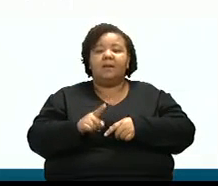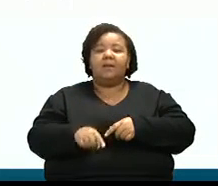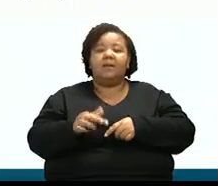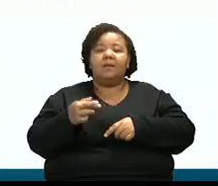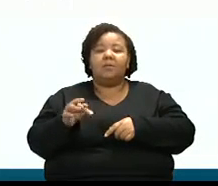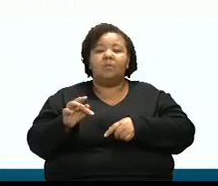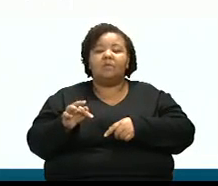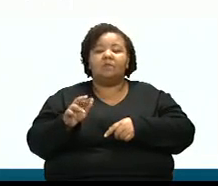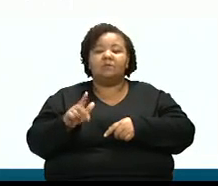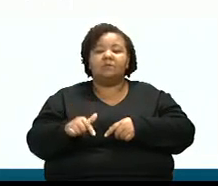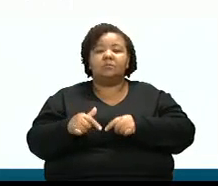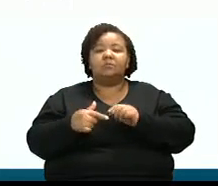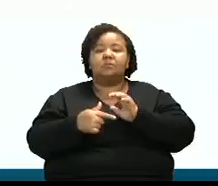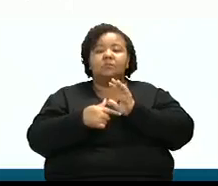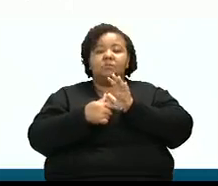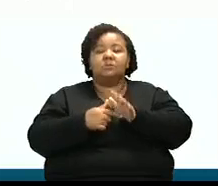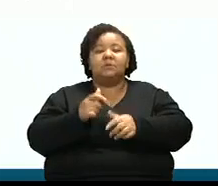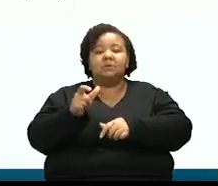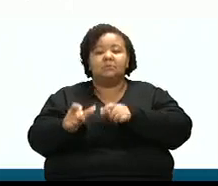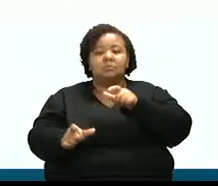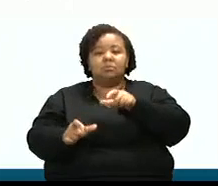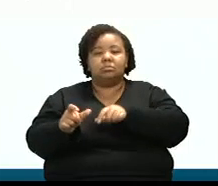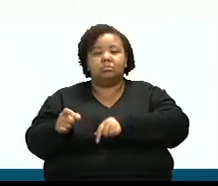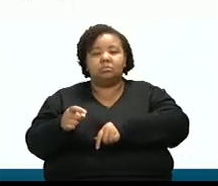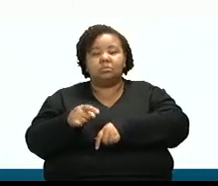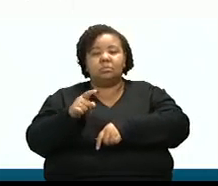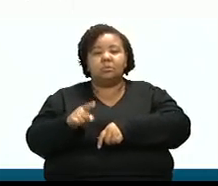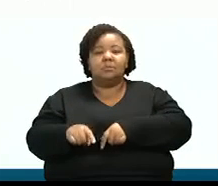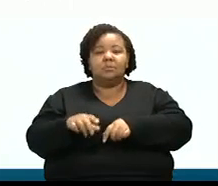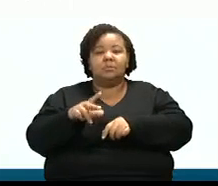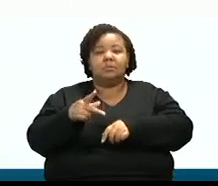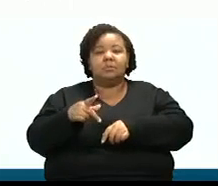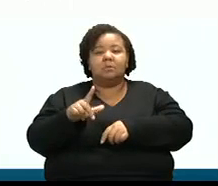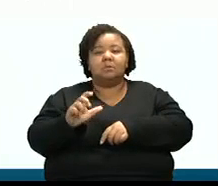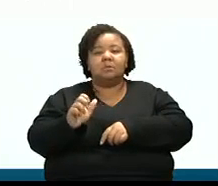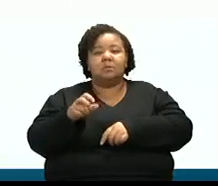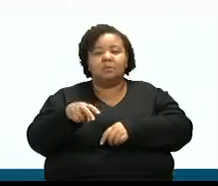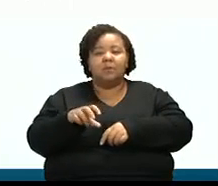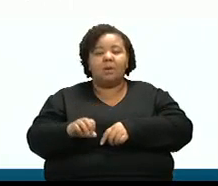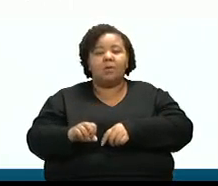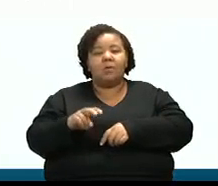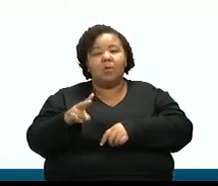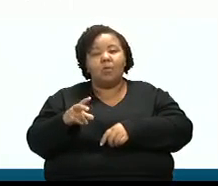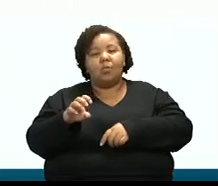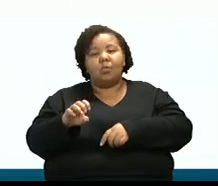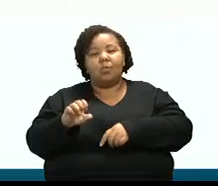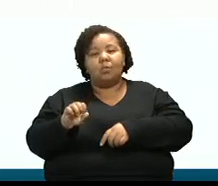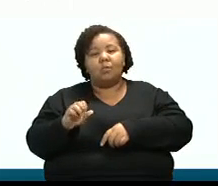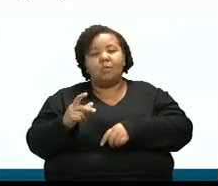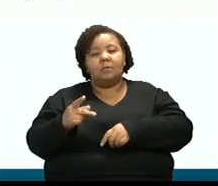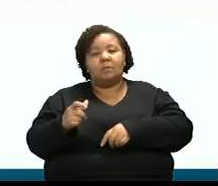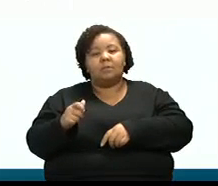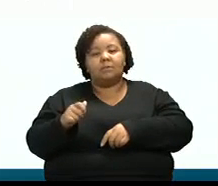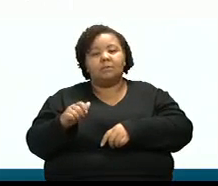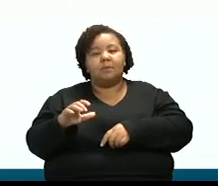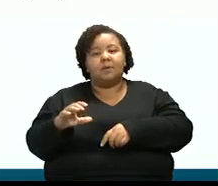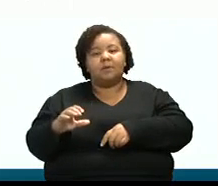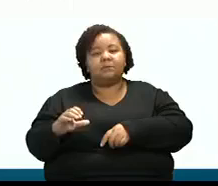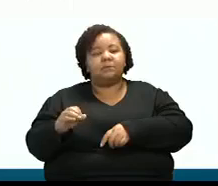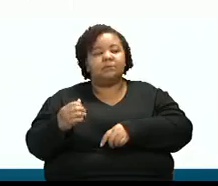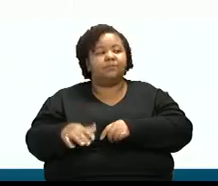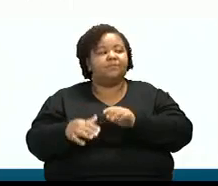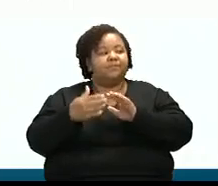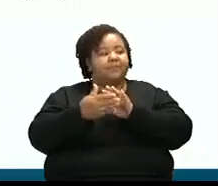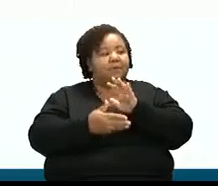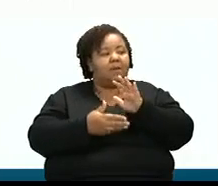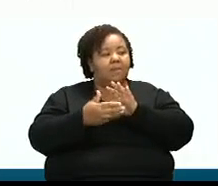função vetorial que caracteriza a curva, seja ela no plano, seja ela no espaço. A imagem vai ser sempre um vetor e